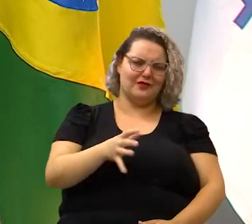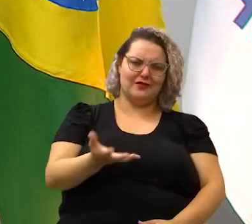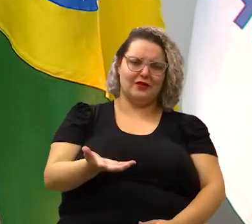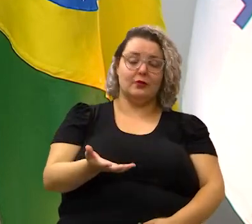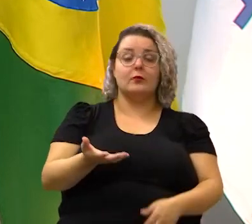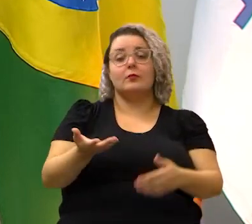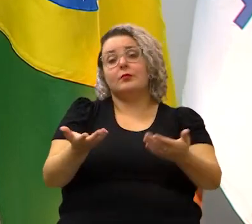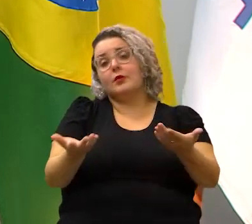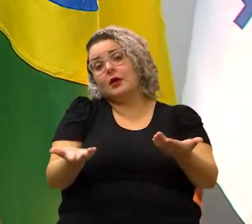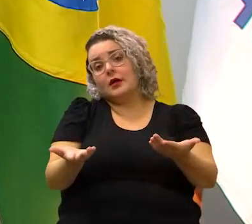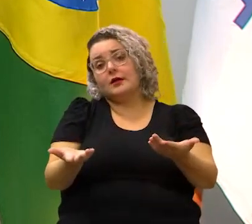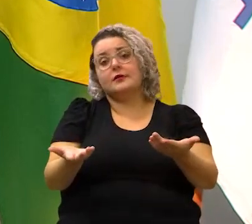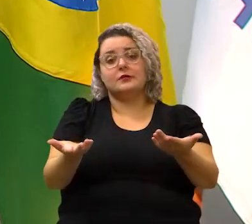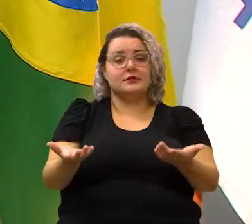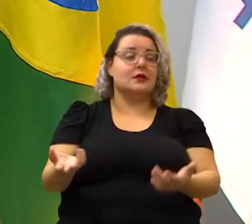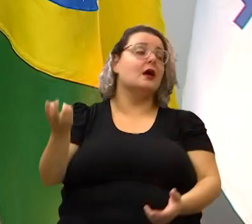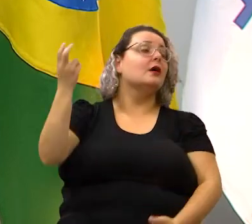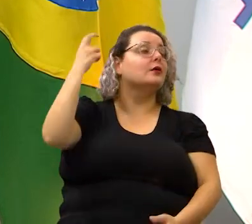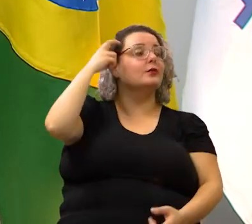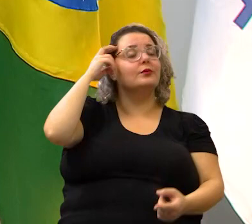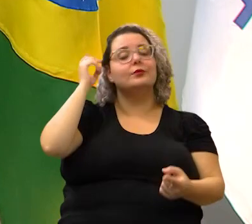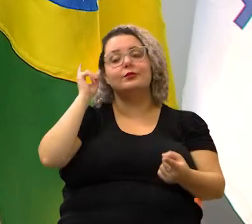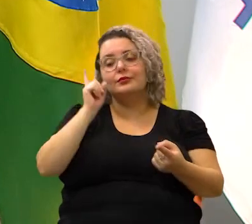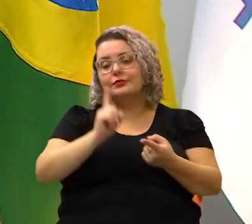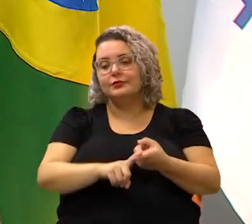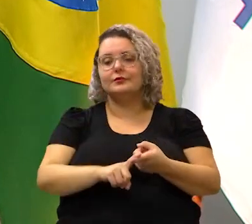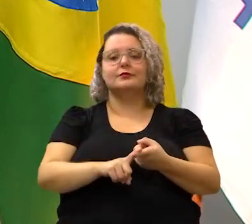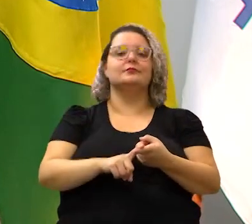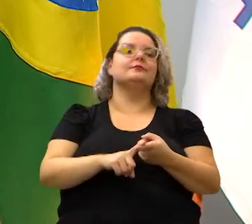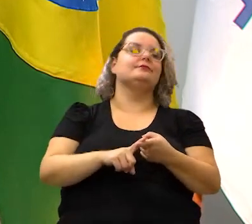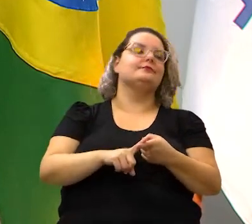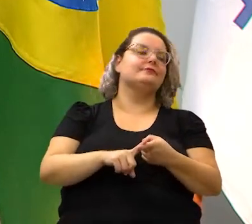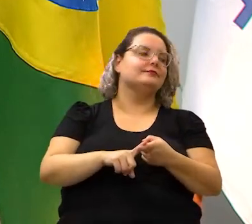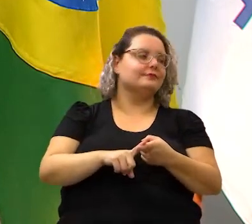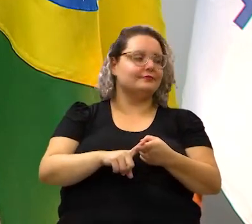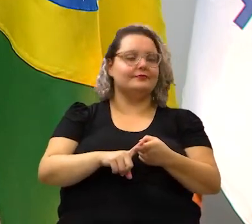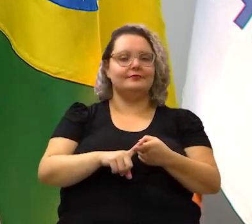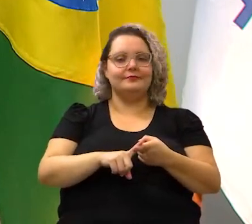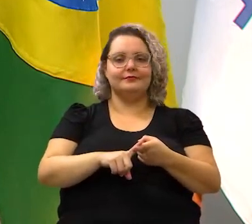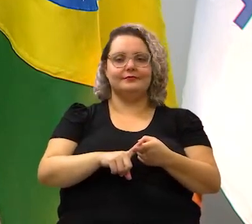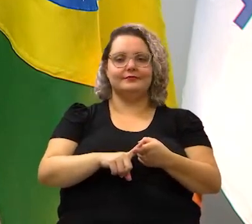abominável mas hoje a cultura né